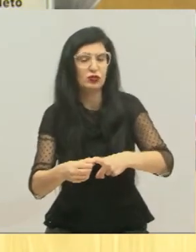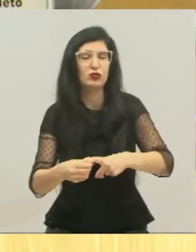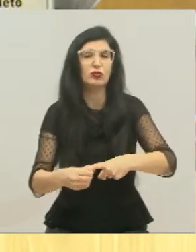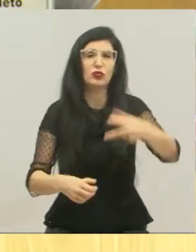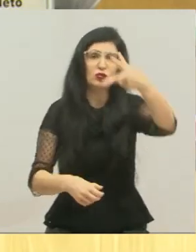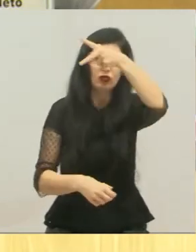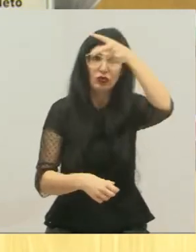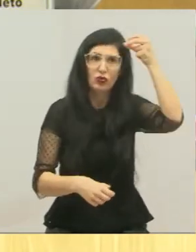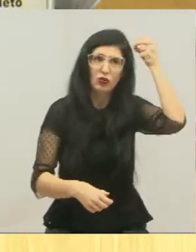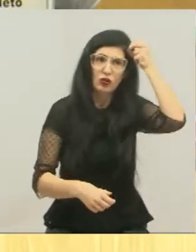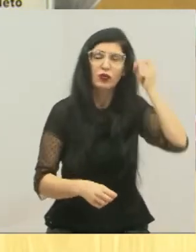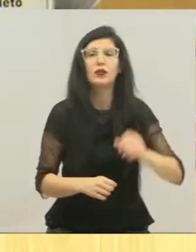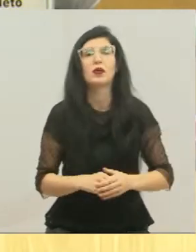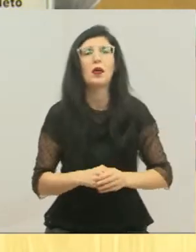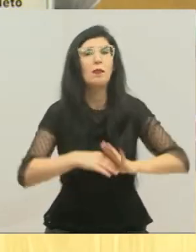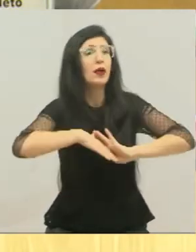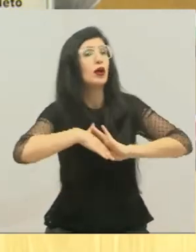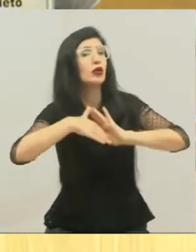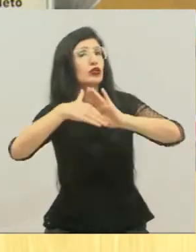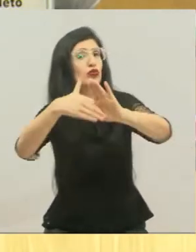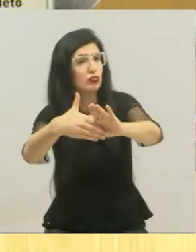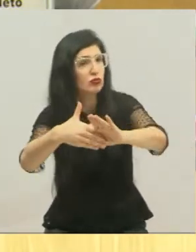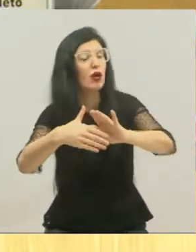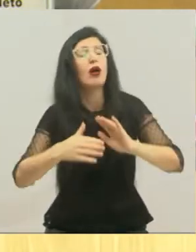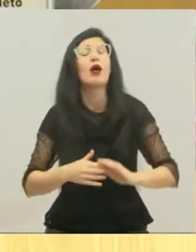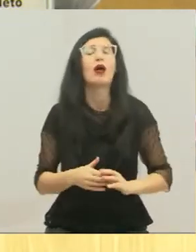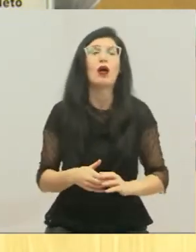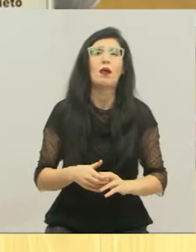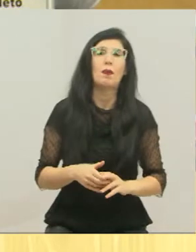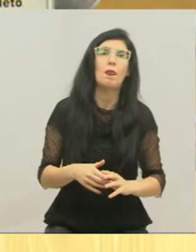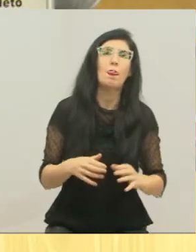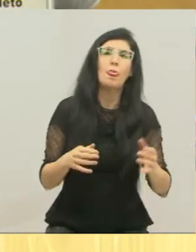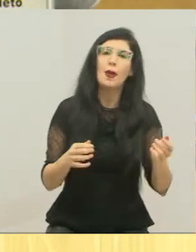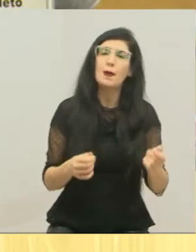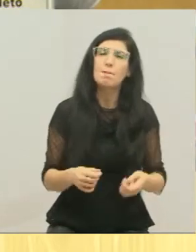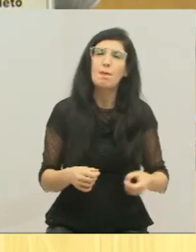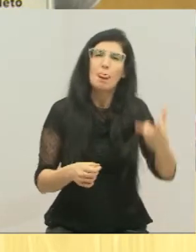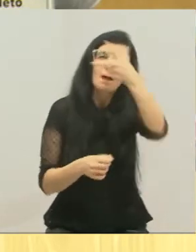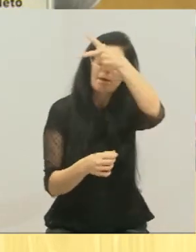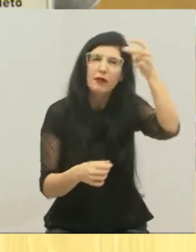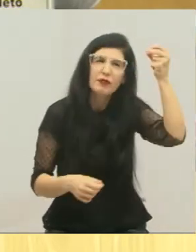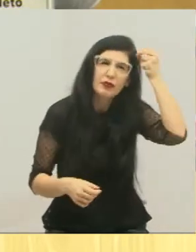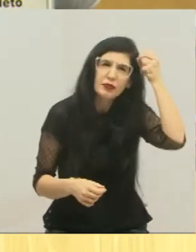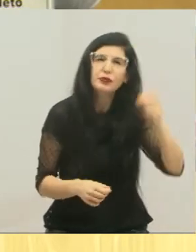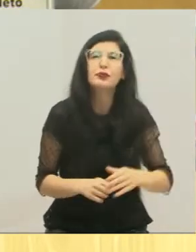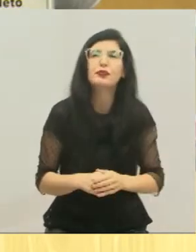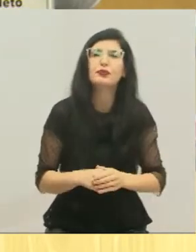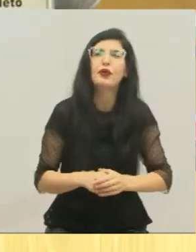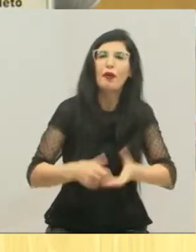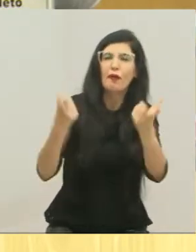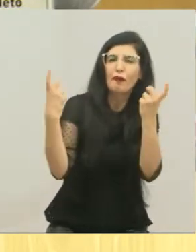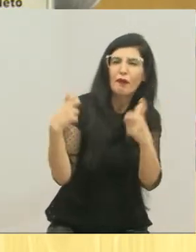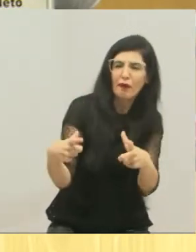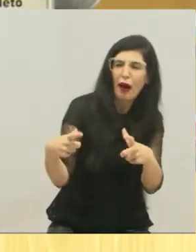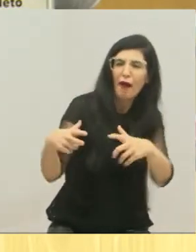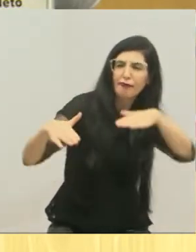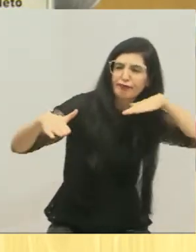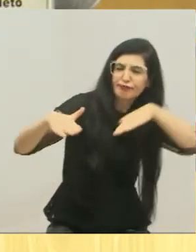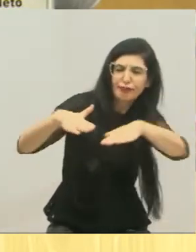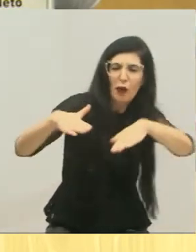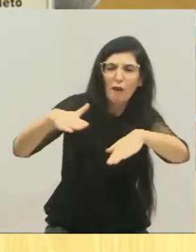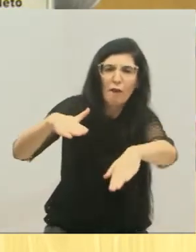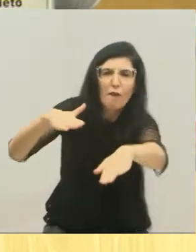municipalização dos pátios de guarda e depósito de veículos removidos e ou apreendidos por infração de trânsito. Assim sendo, muito